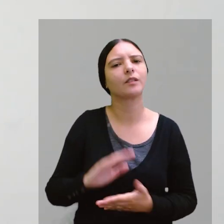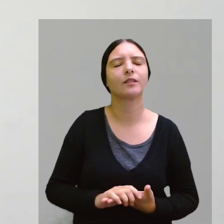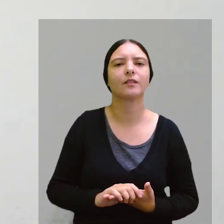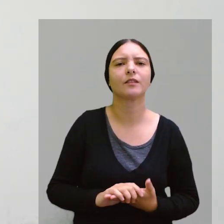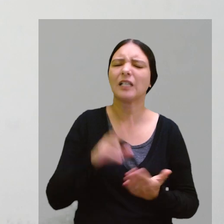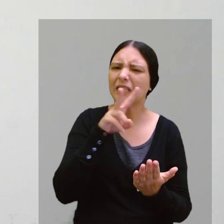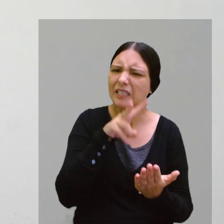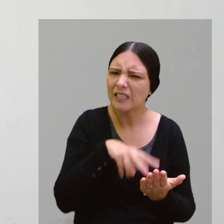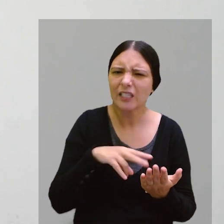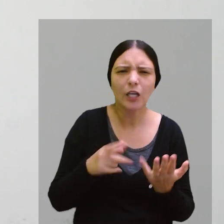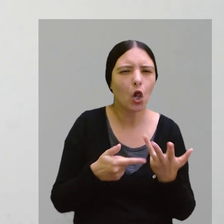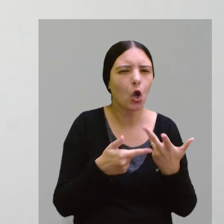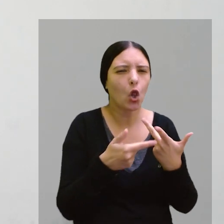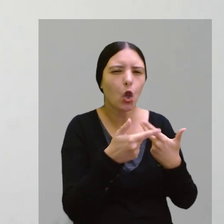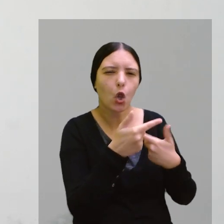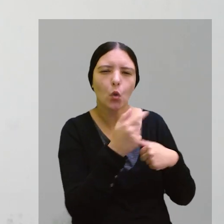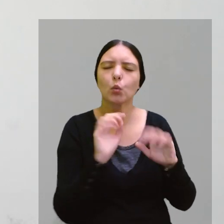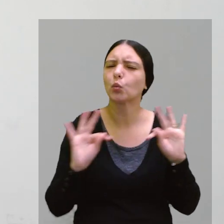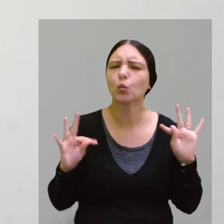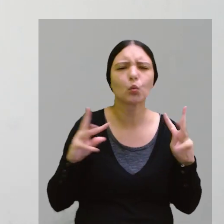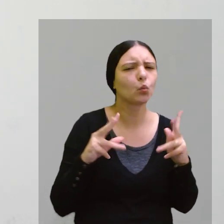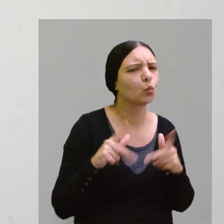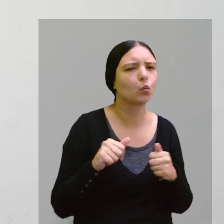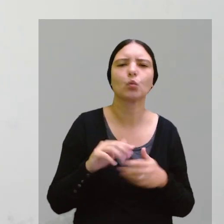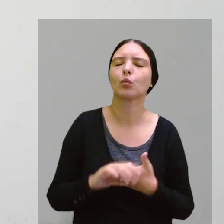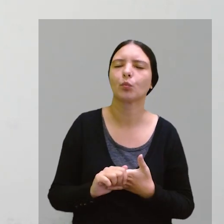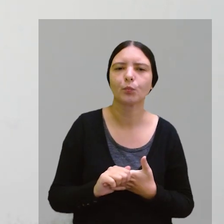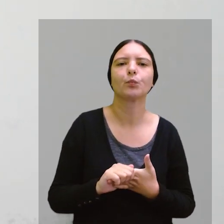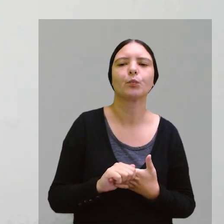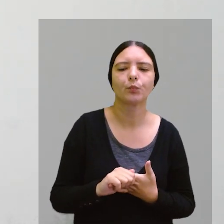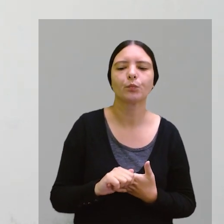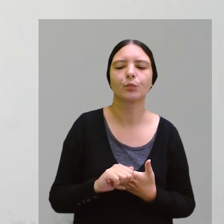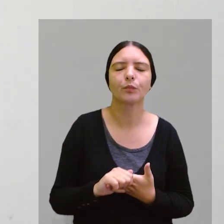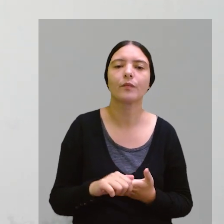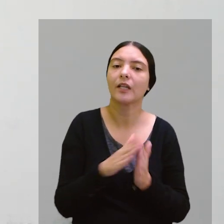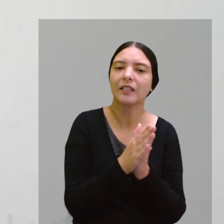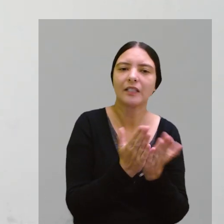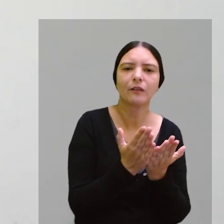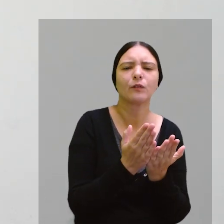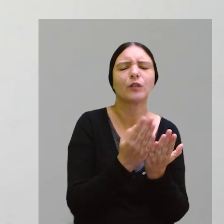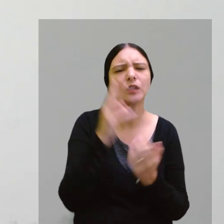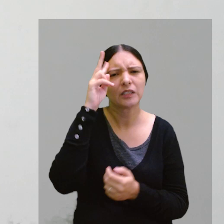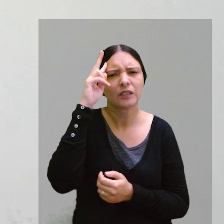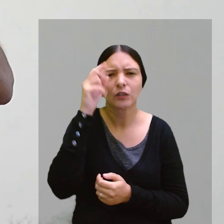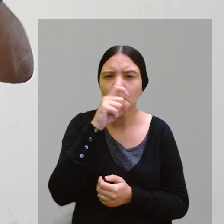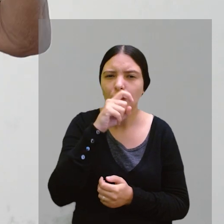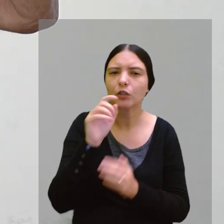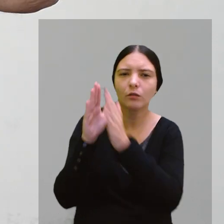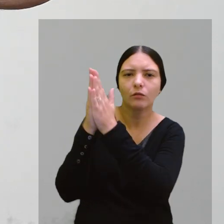Leiam mais, leiam de tudo. Leiam de tudo. Peguem os livros de ficção, vão na